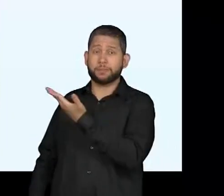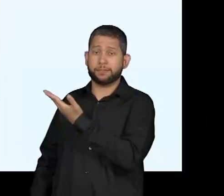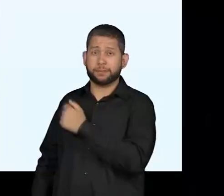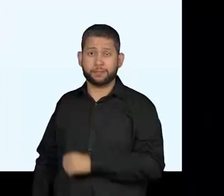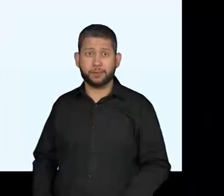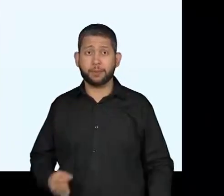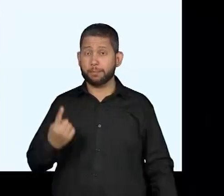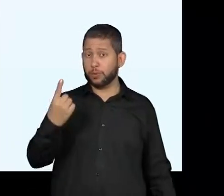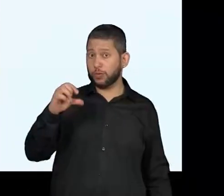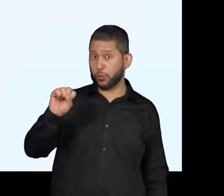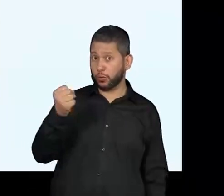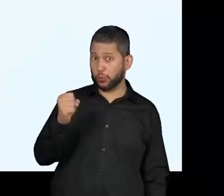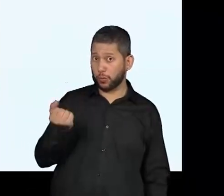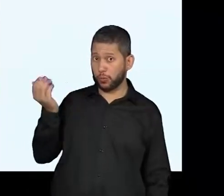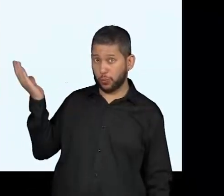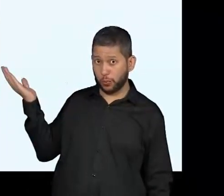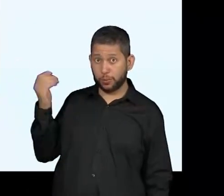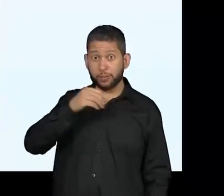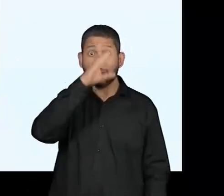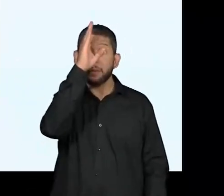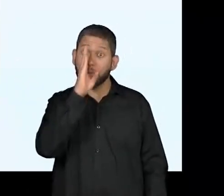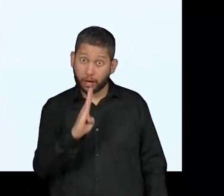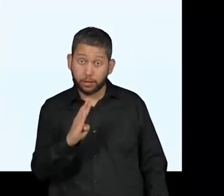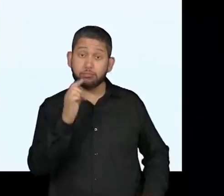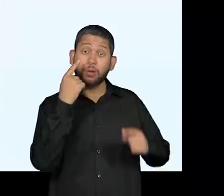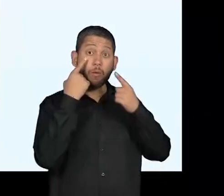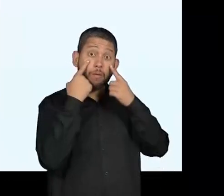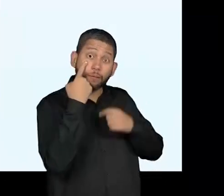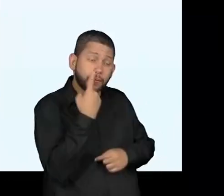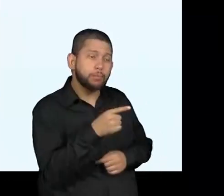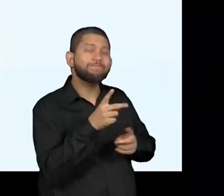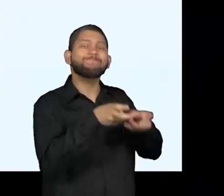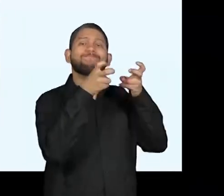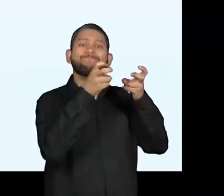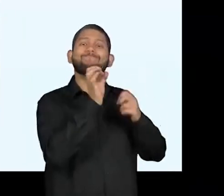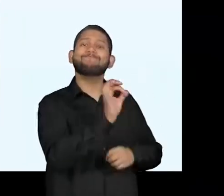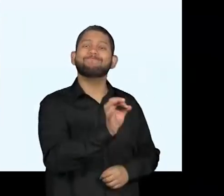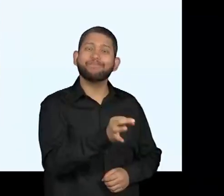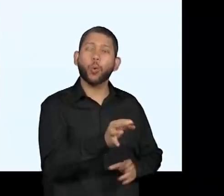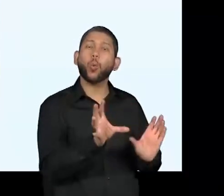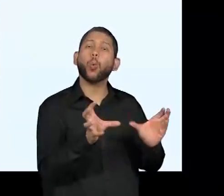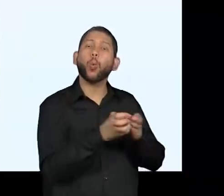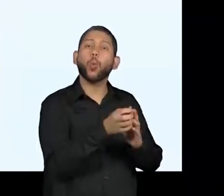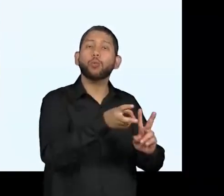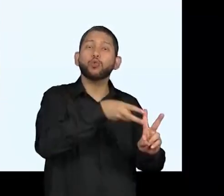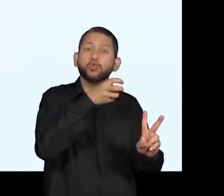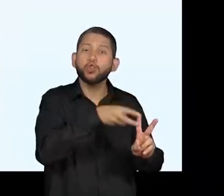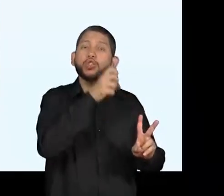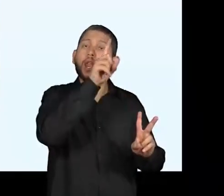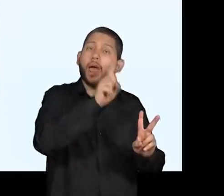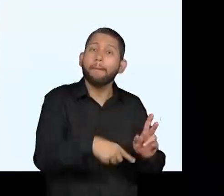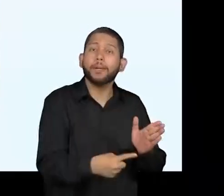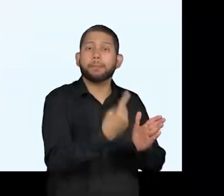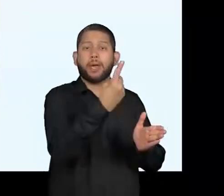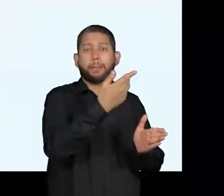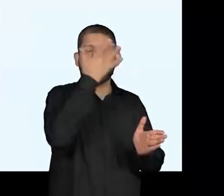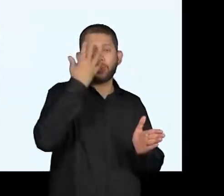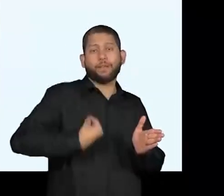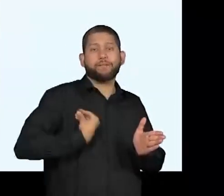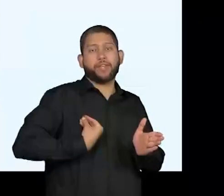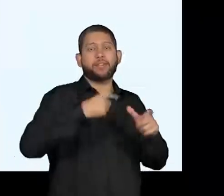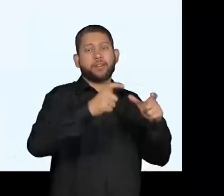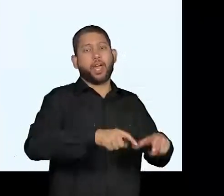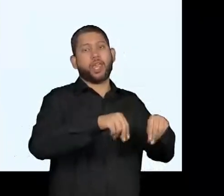Em 1988, o Brasil reconheceu que os povos indígenas foram os primeiros moradores desta terra e que, por isso,